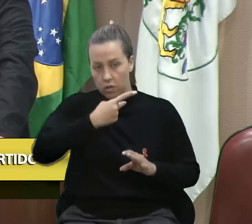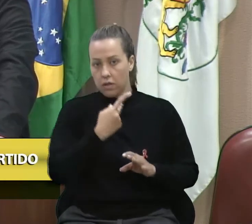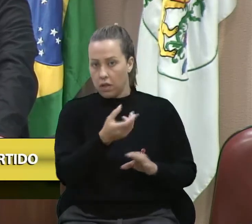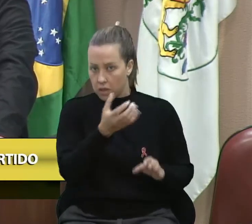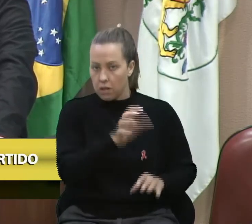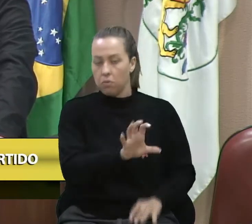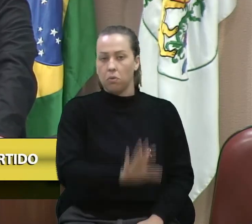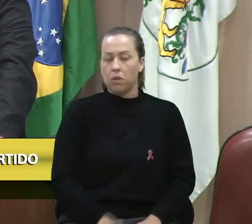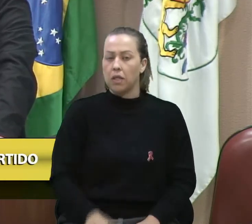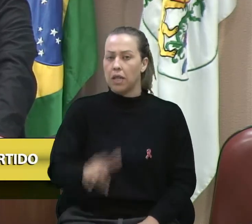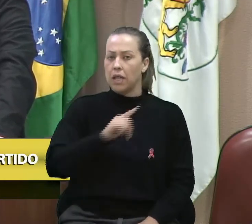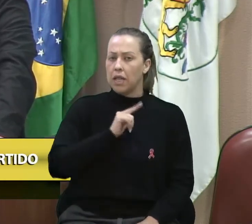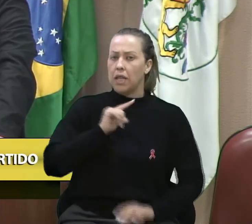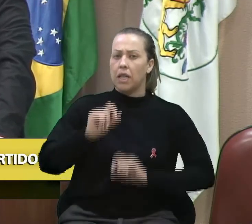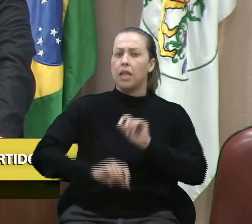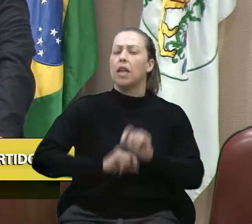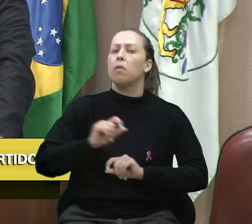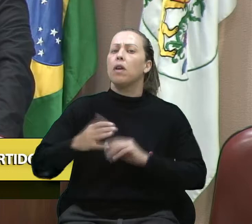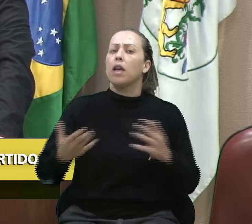né? E existe também o subsídio